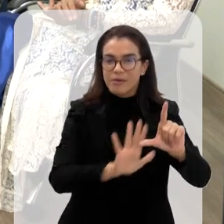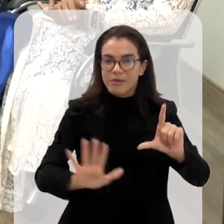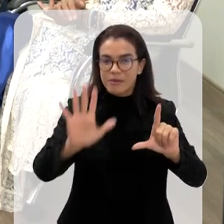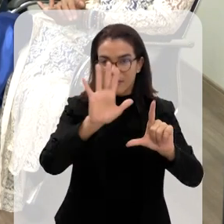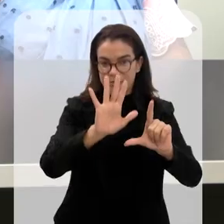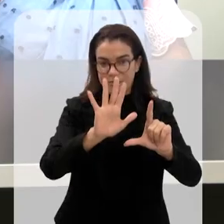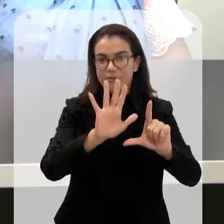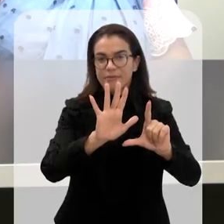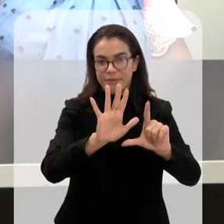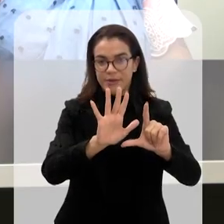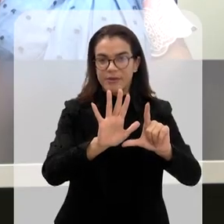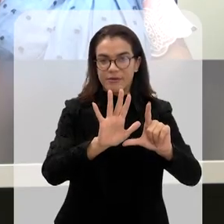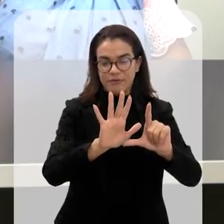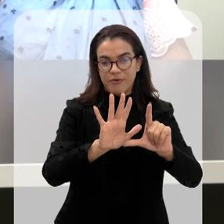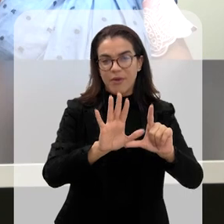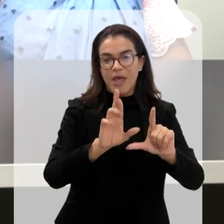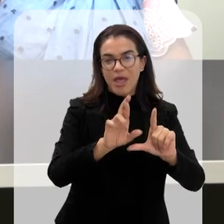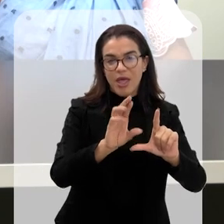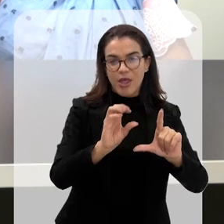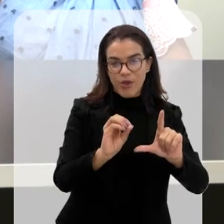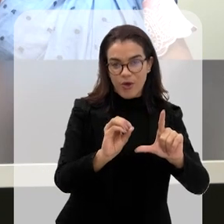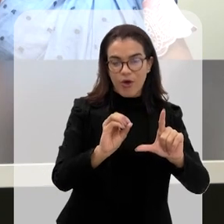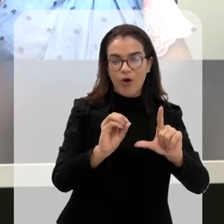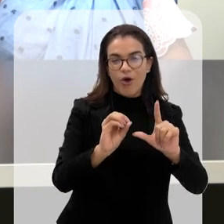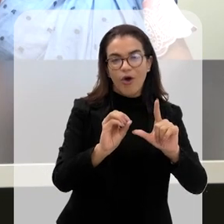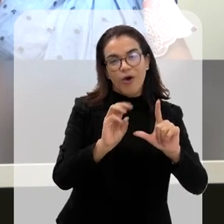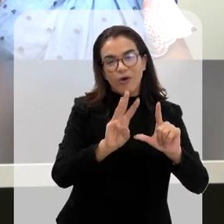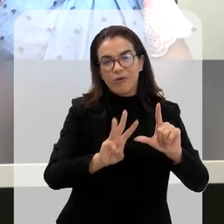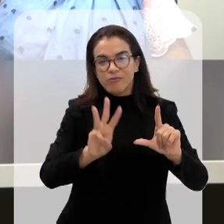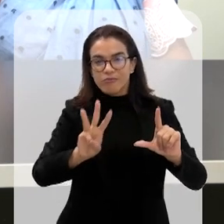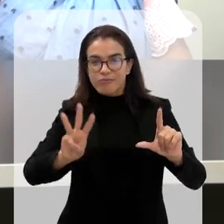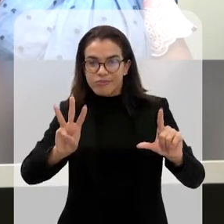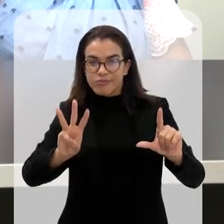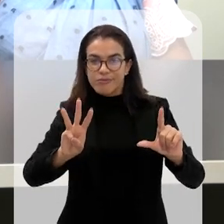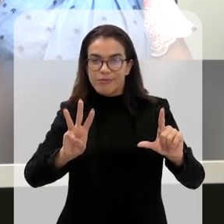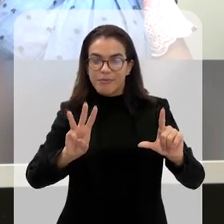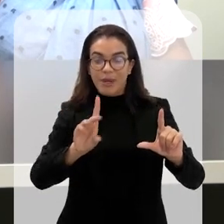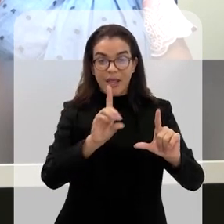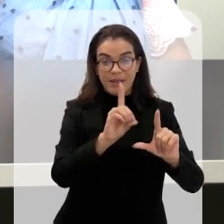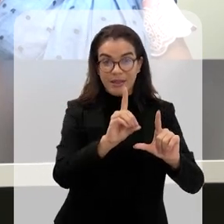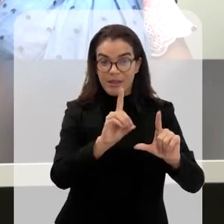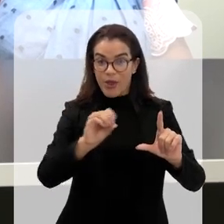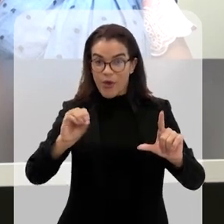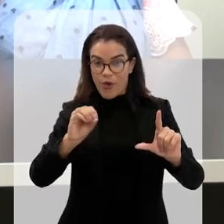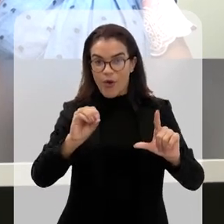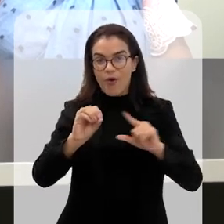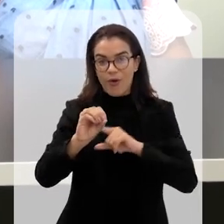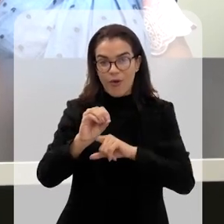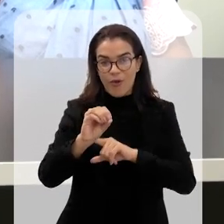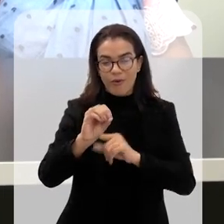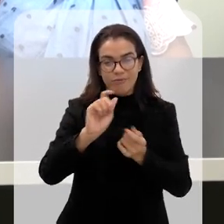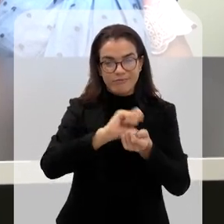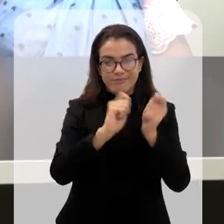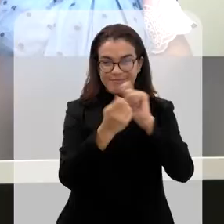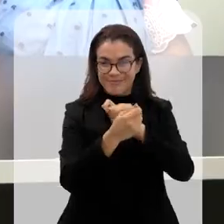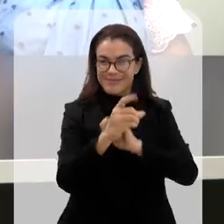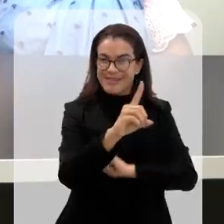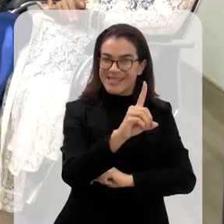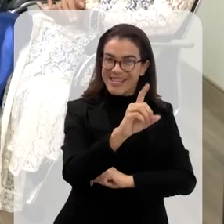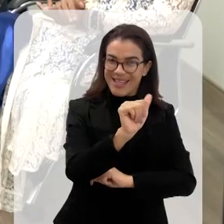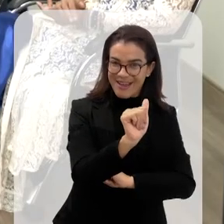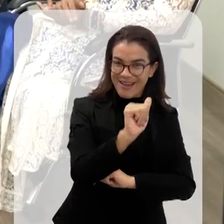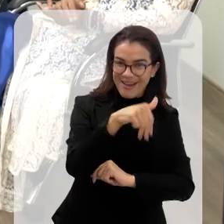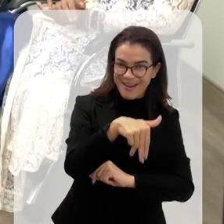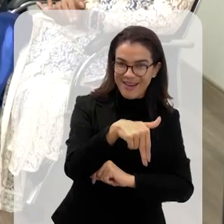a modificação da plataforma do RO online para DEAN online. Ah, sim.